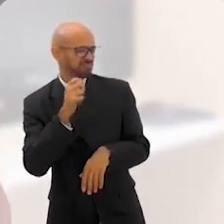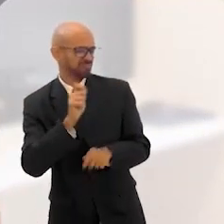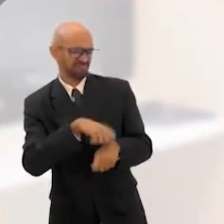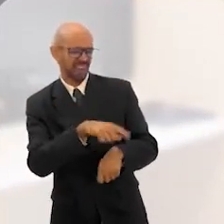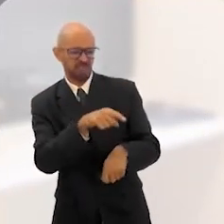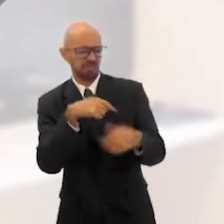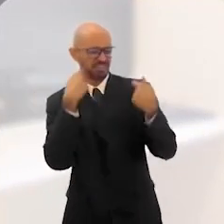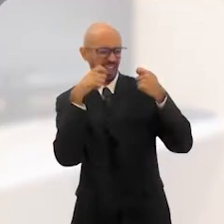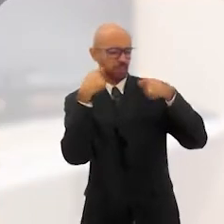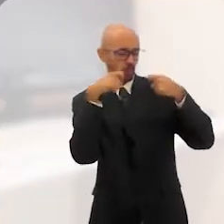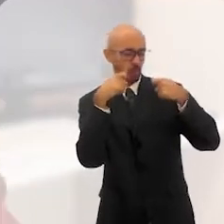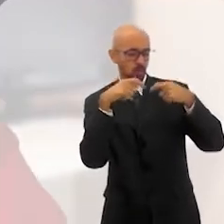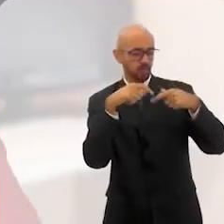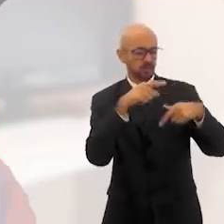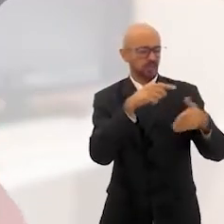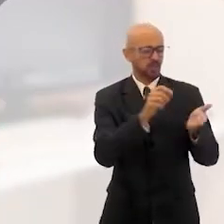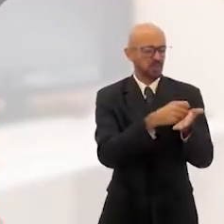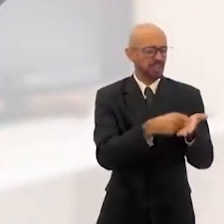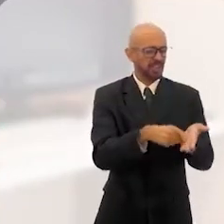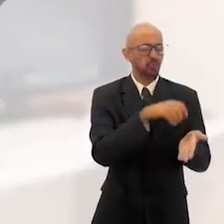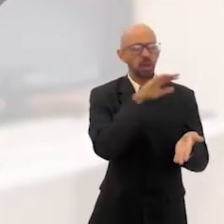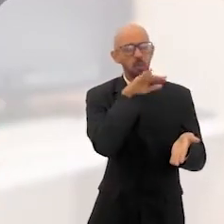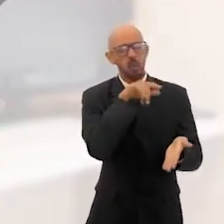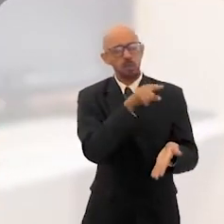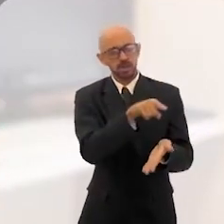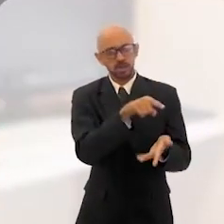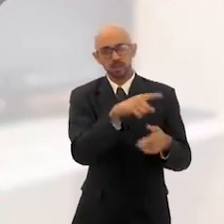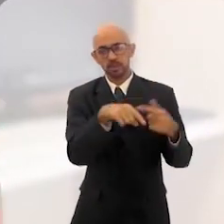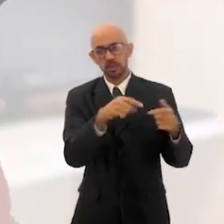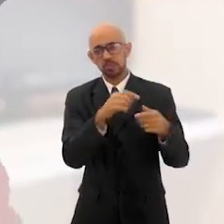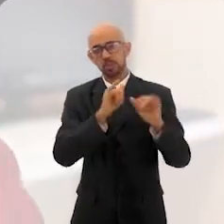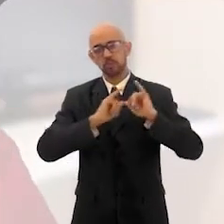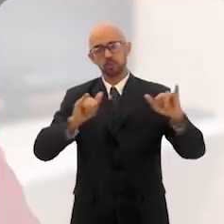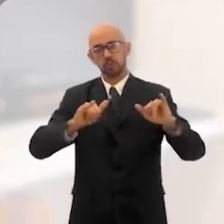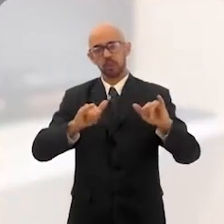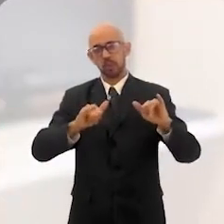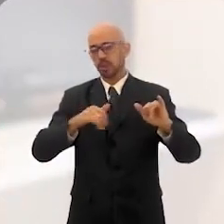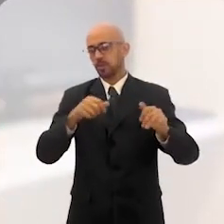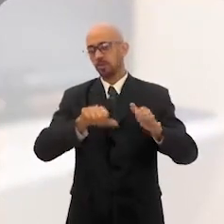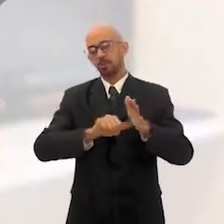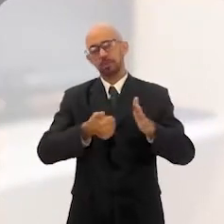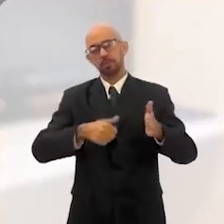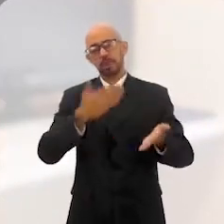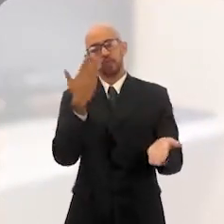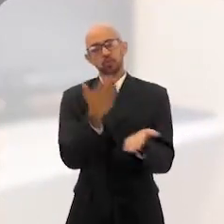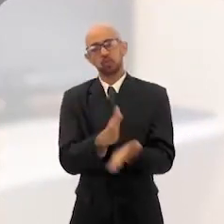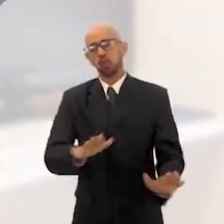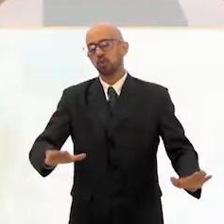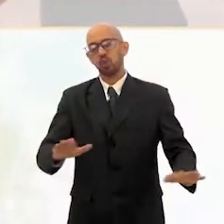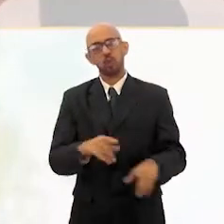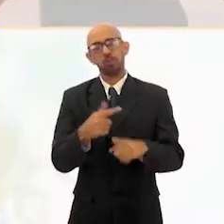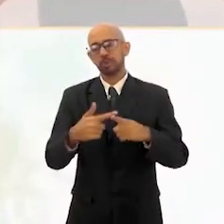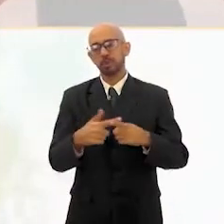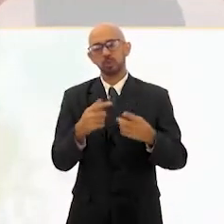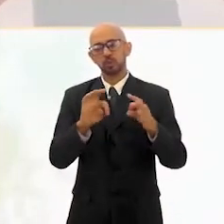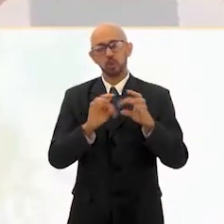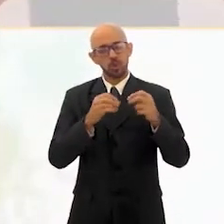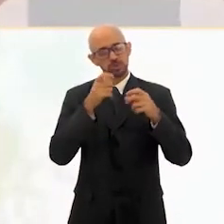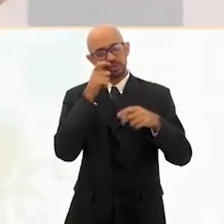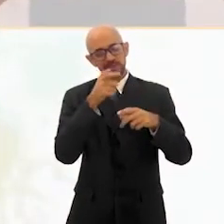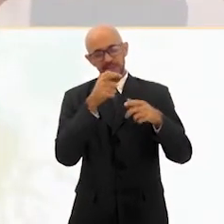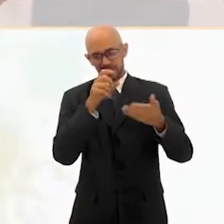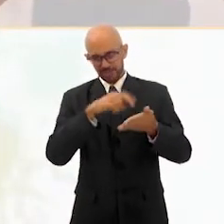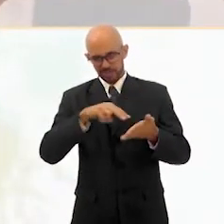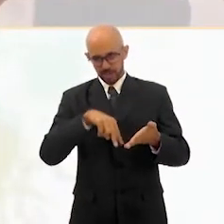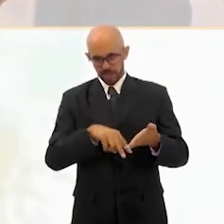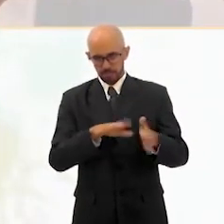uma porcaria. E depois lançou outros livros e aquele primeiro esgotou porque todo mundo queria ler. Então, assim, mas